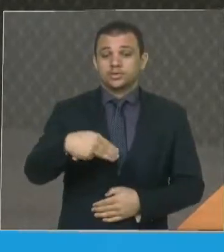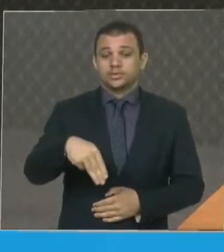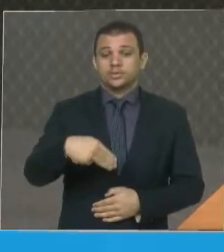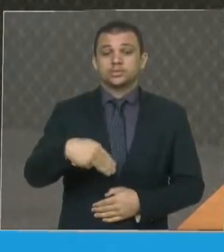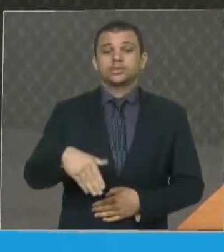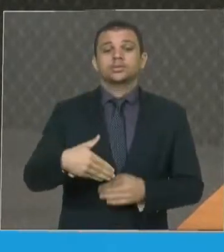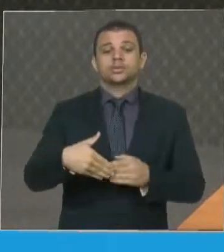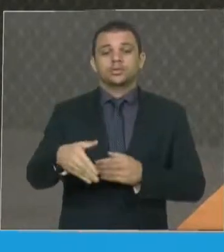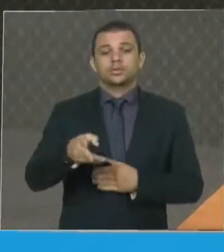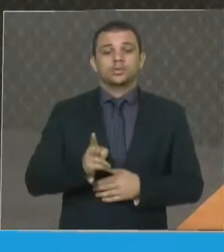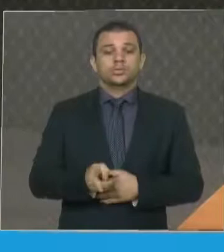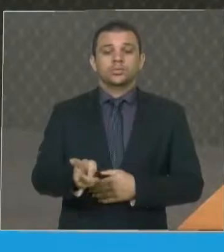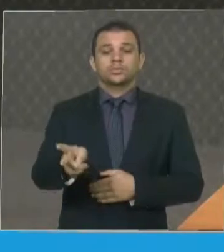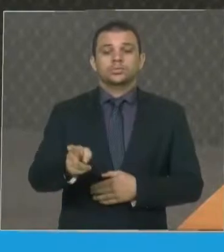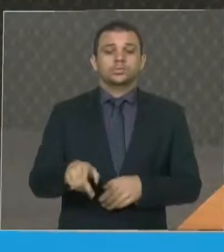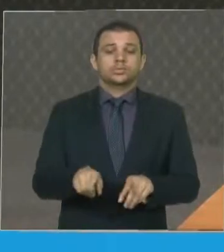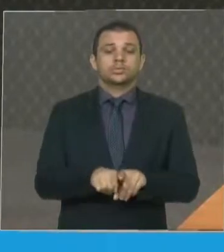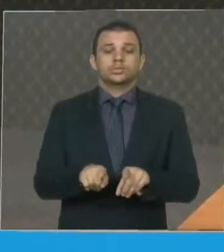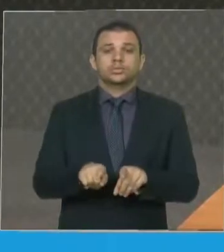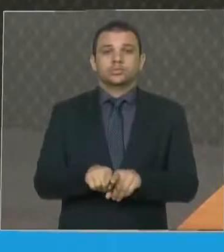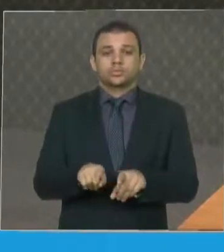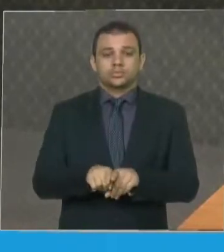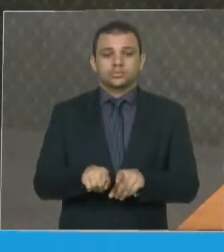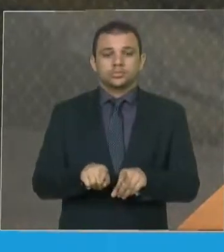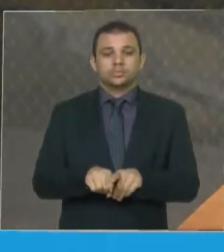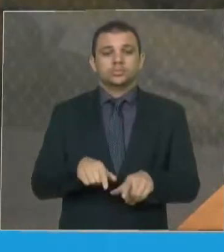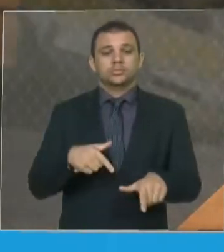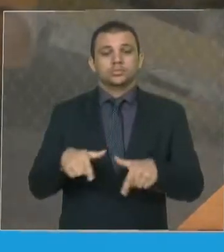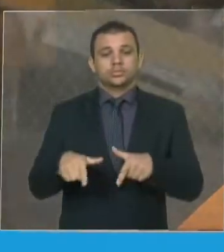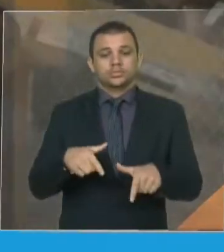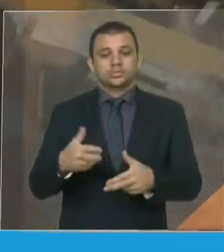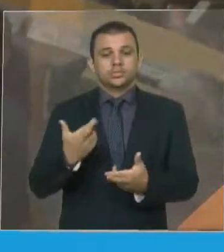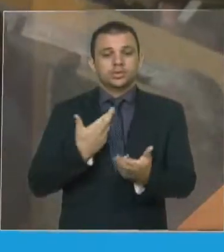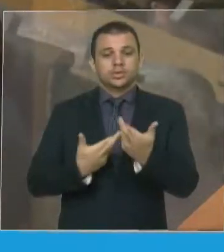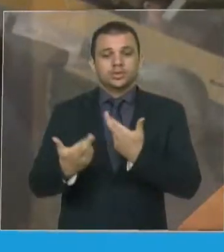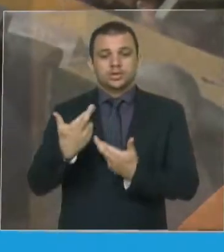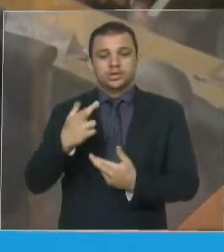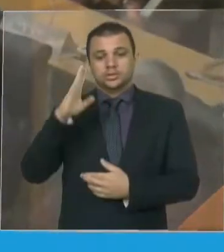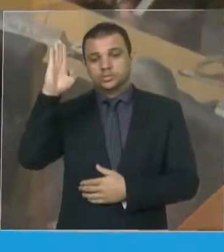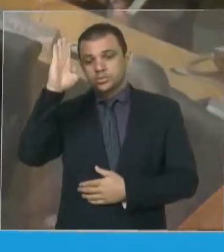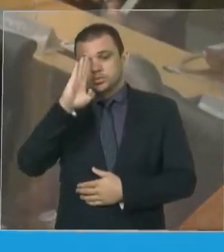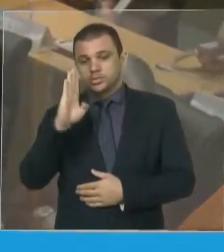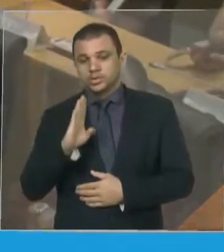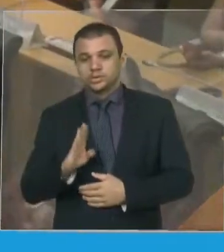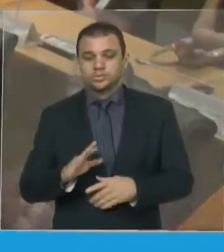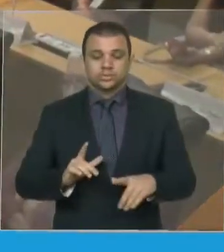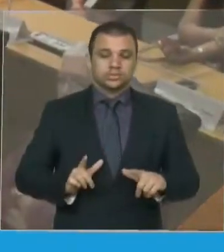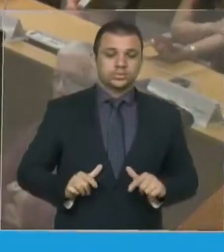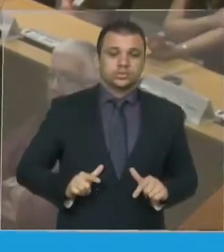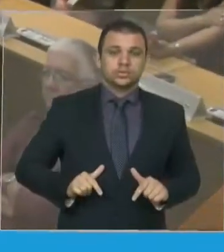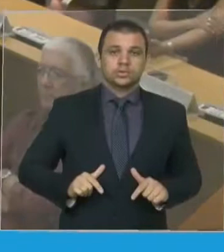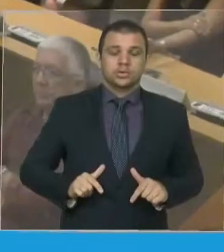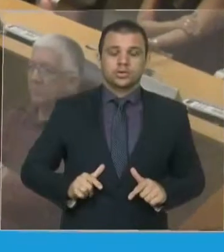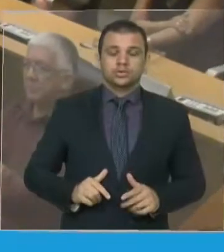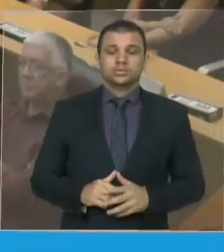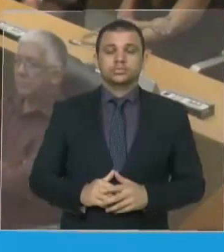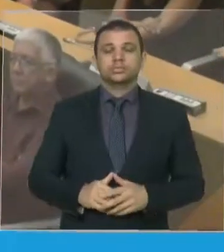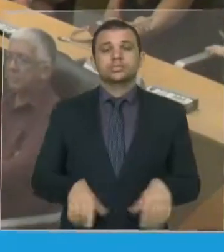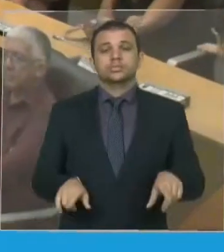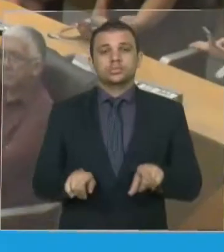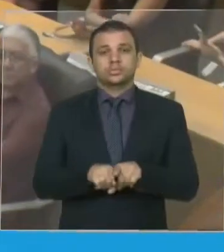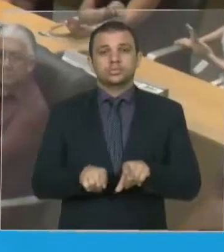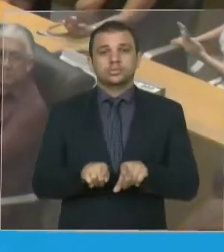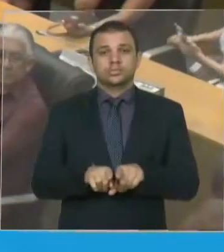continuar nossas relações entre Brasil e Israel, e focando